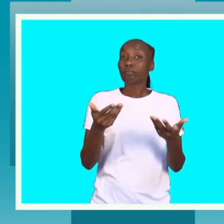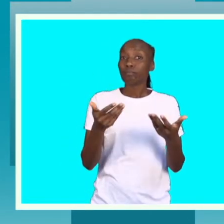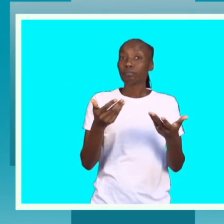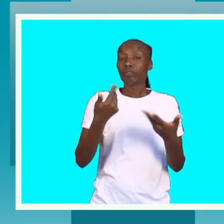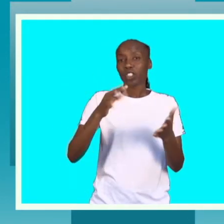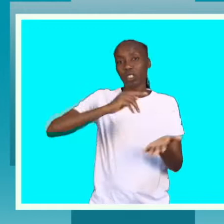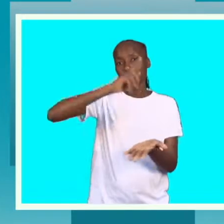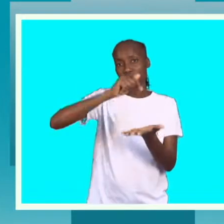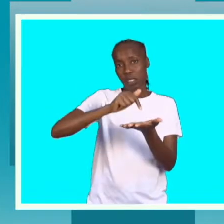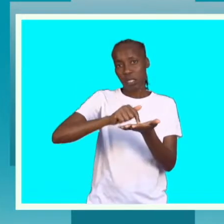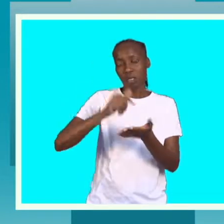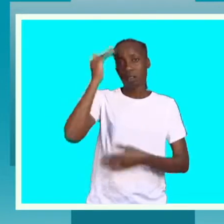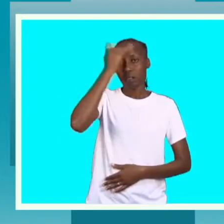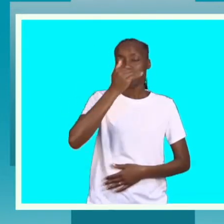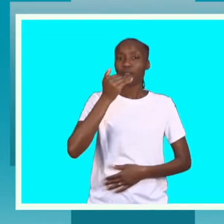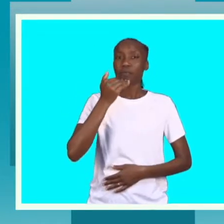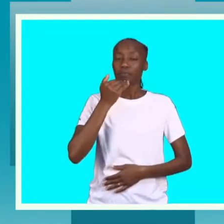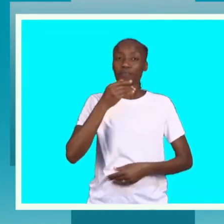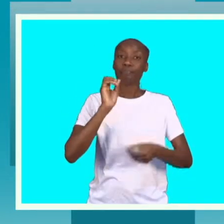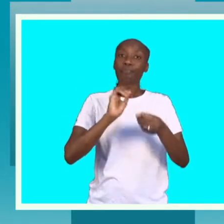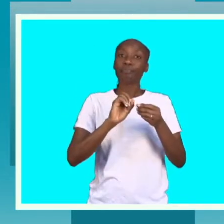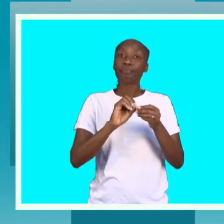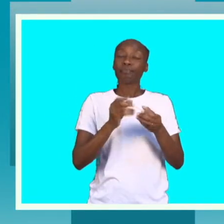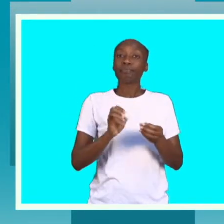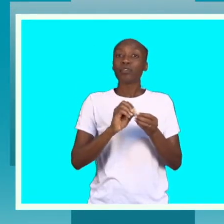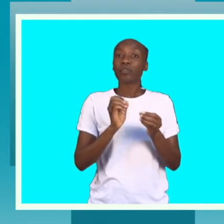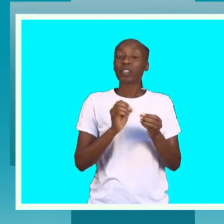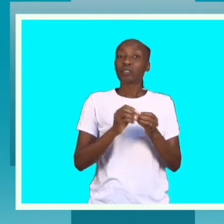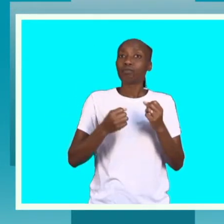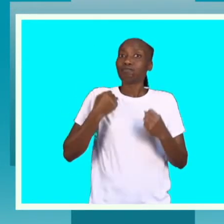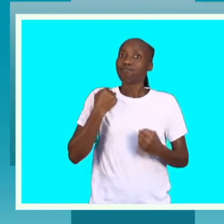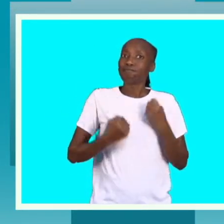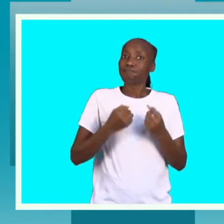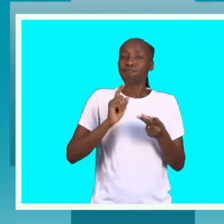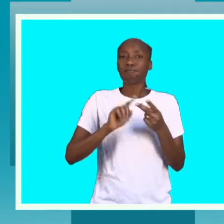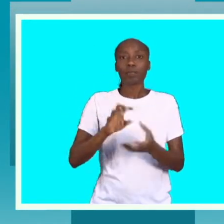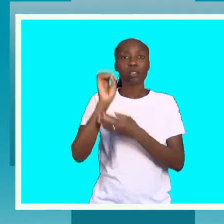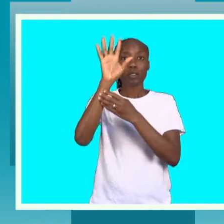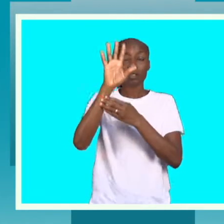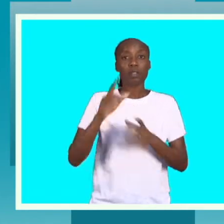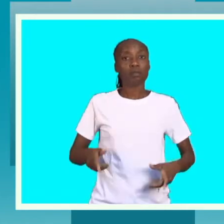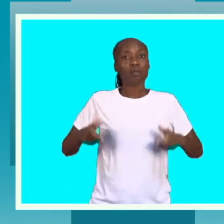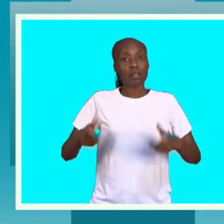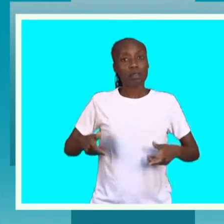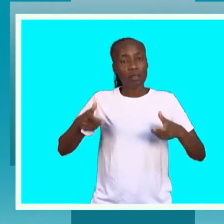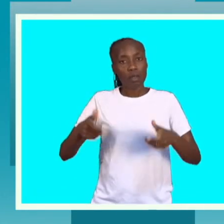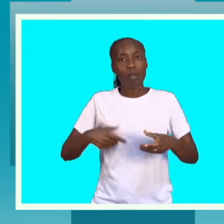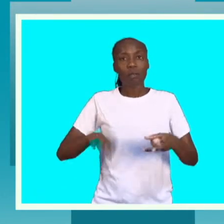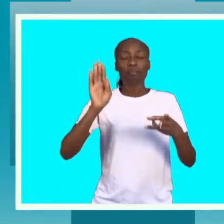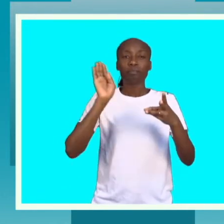cidade de Chimoio. As modalidades são atletismo, basquetebol em cadeira de roda,